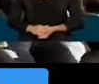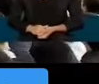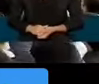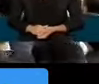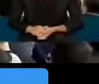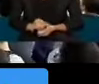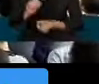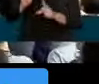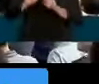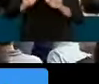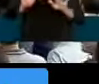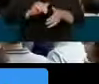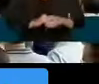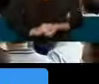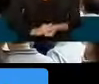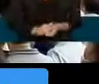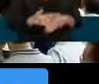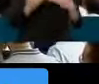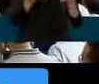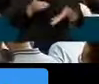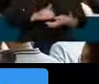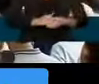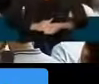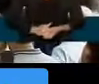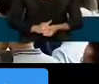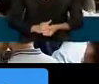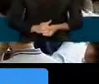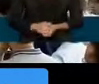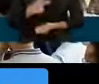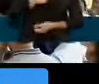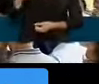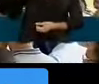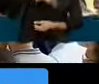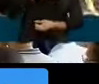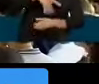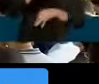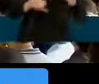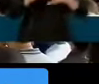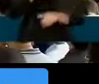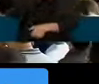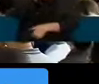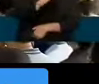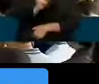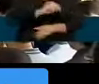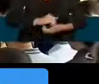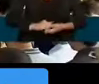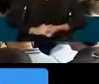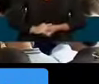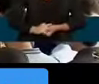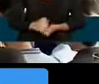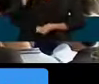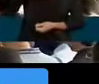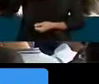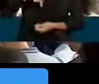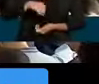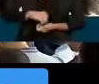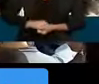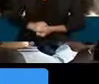Pois bem, então, eu não vim aqui pra brincar nem pra mentir. Aqui, ó.